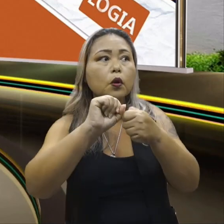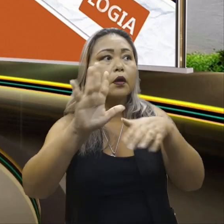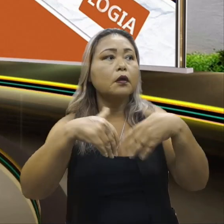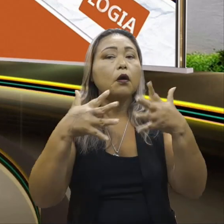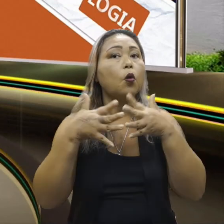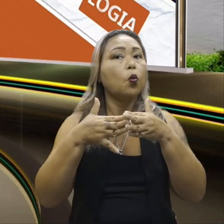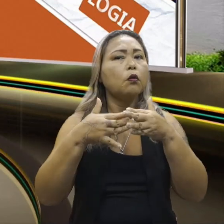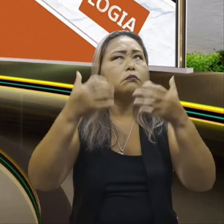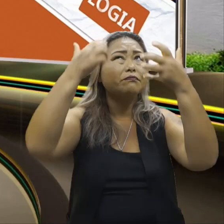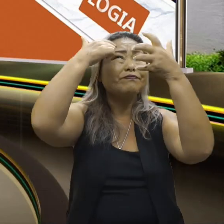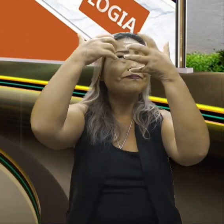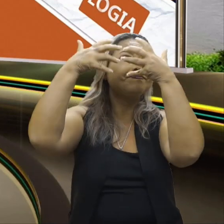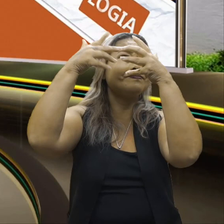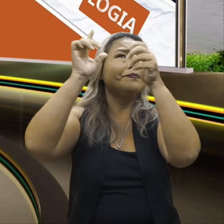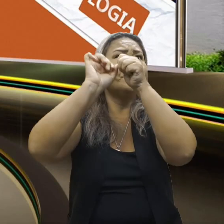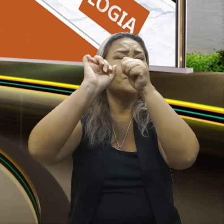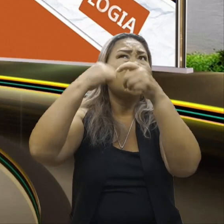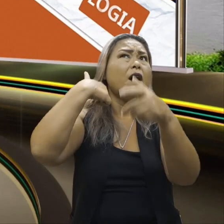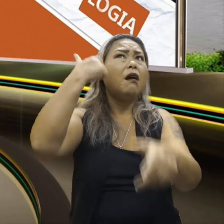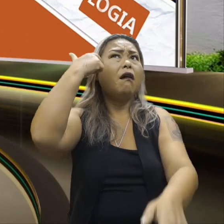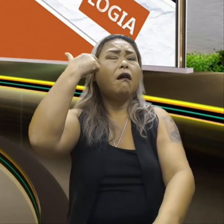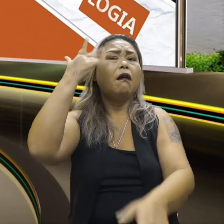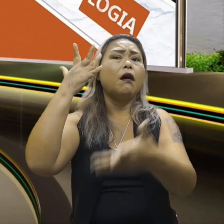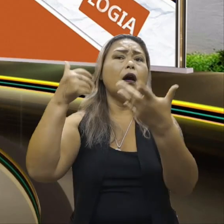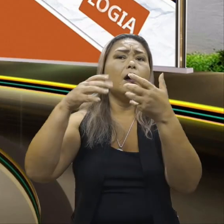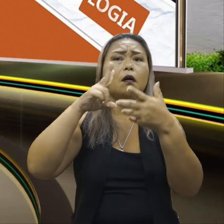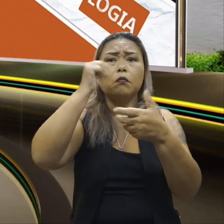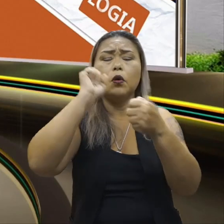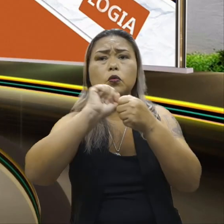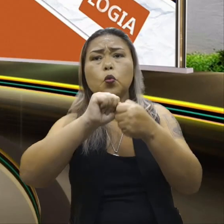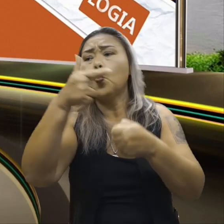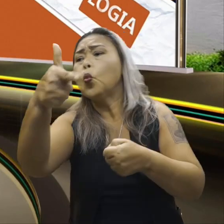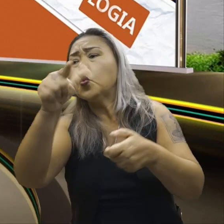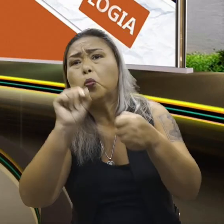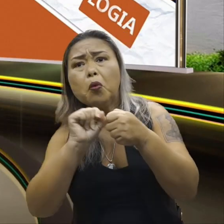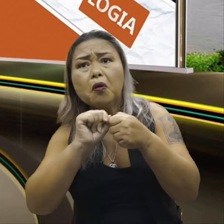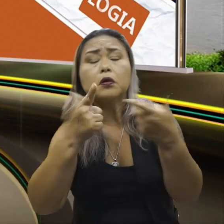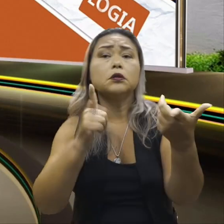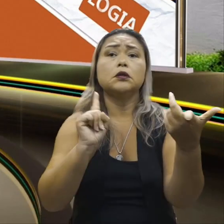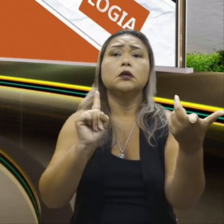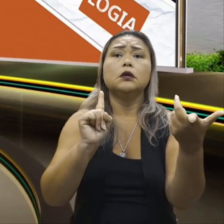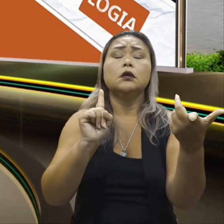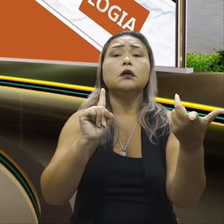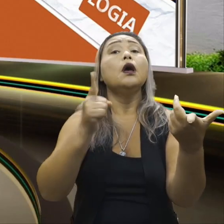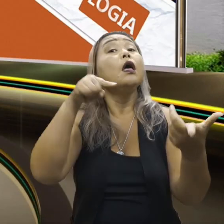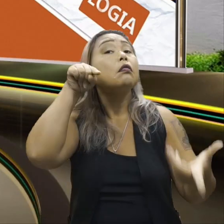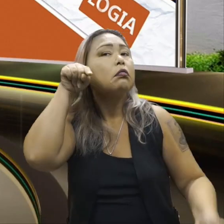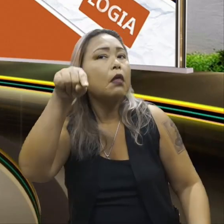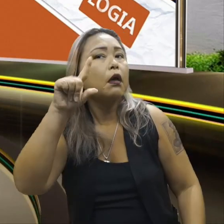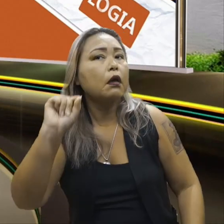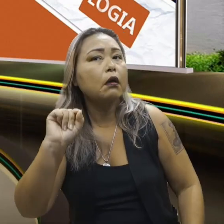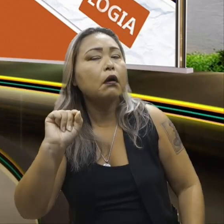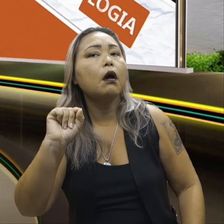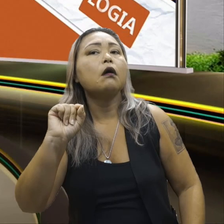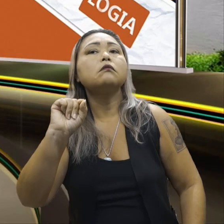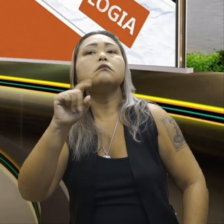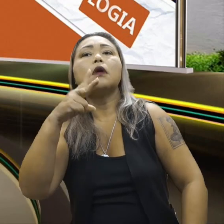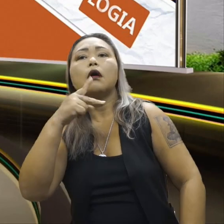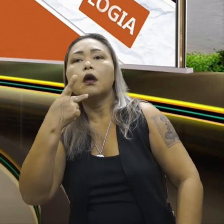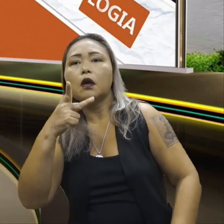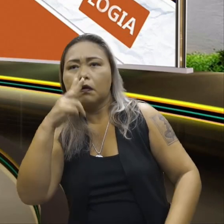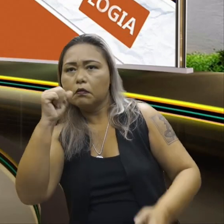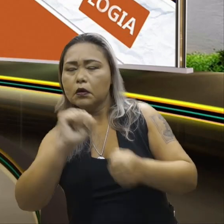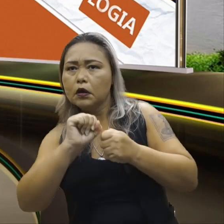nossa cabeça. Achar que um poder pode fazer o que o outro não está fazendo. Não. Ele tem que reivindicar do outro poder que ele